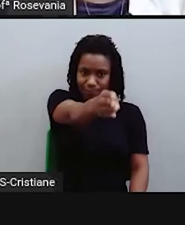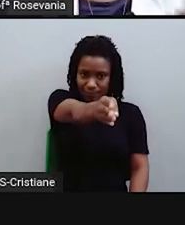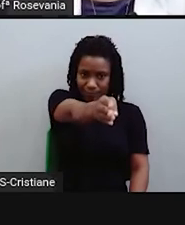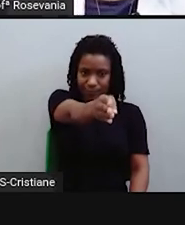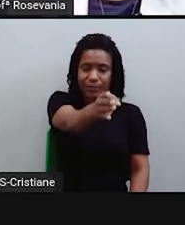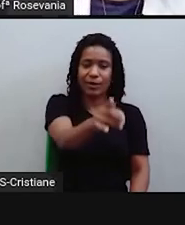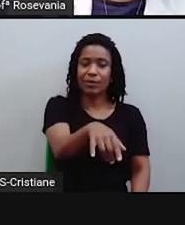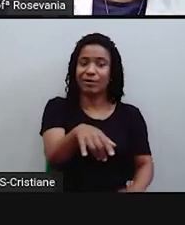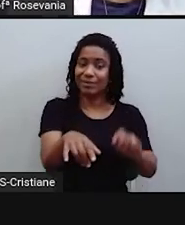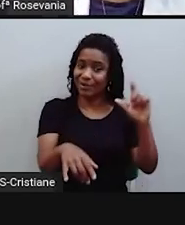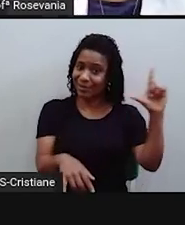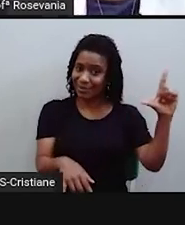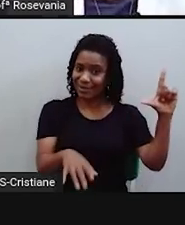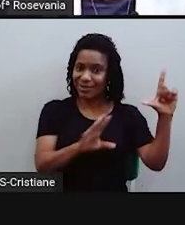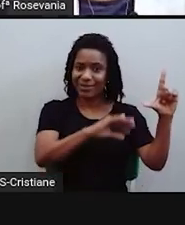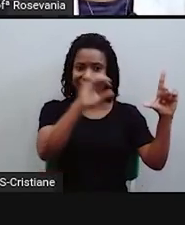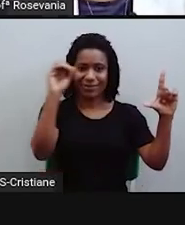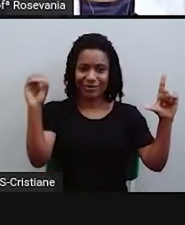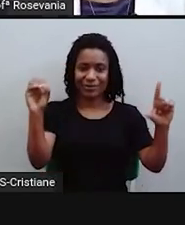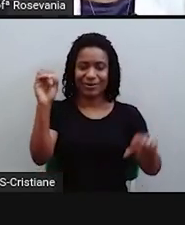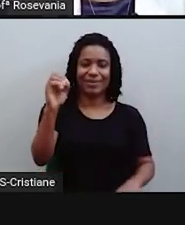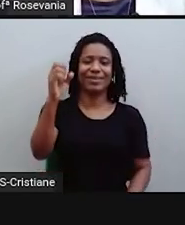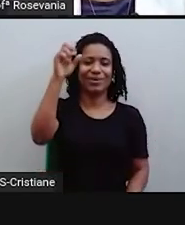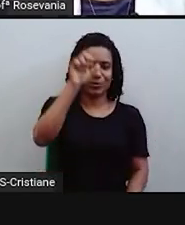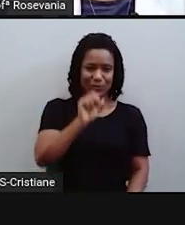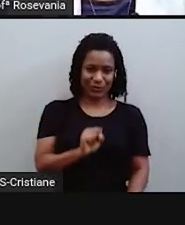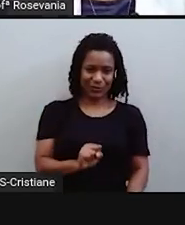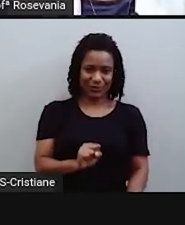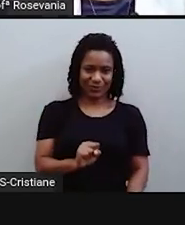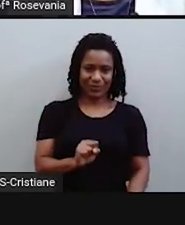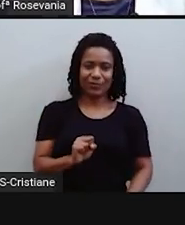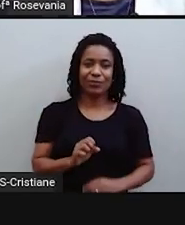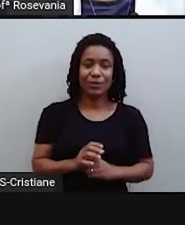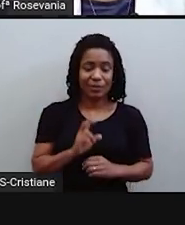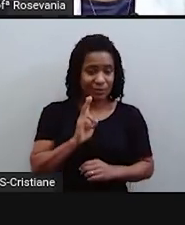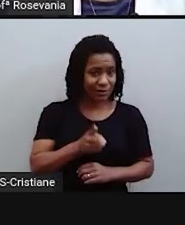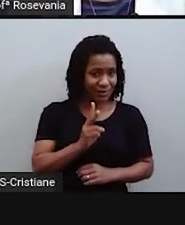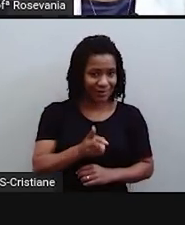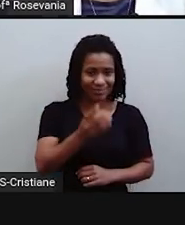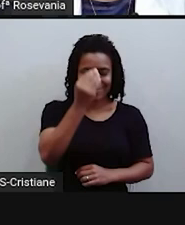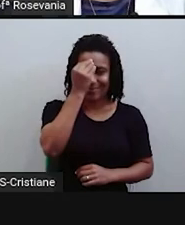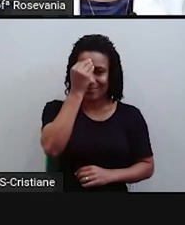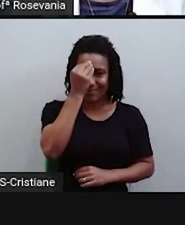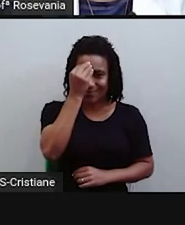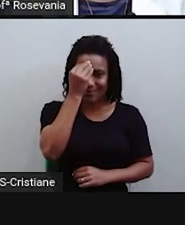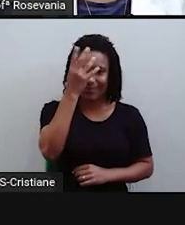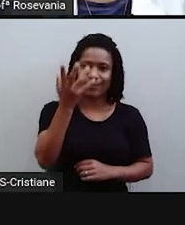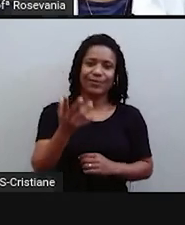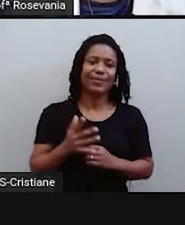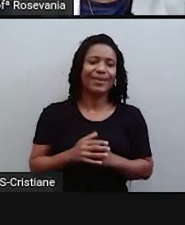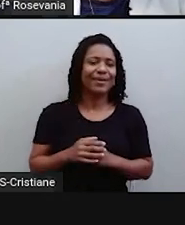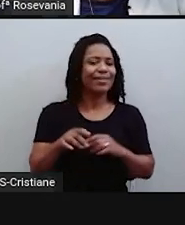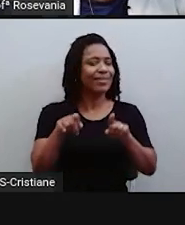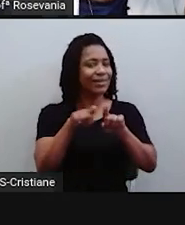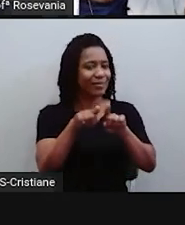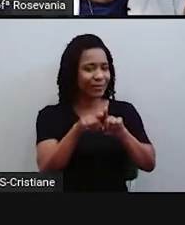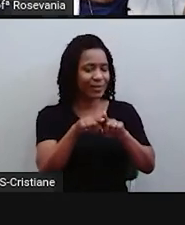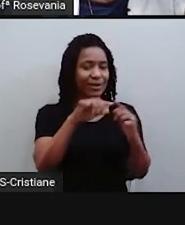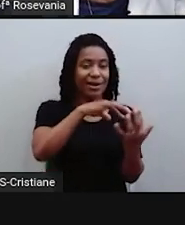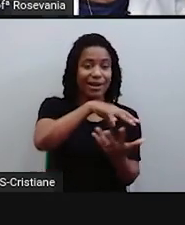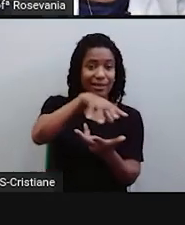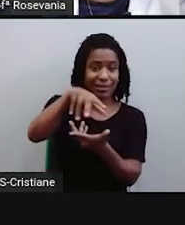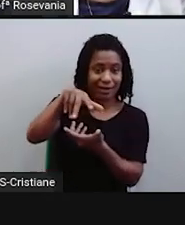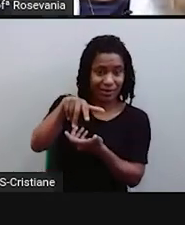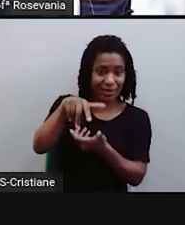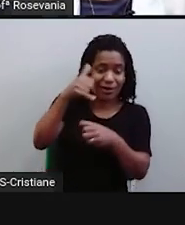direita, leste, oeste e sul. E aqui leva em consideração também os polos magnéticos da Terra. A gente vai estudar